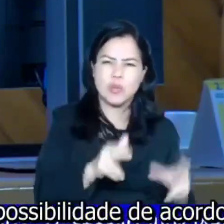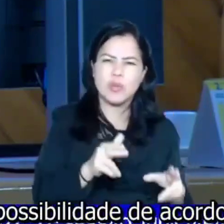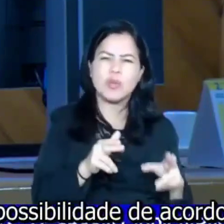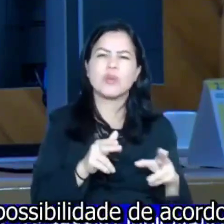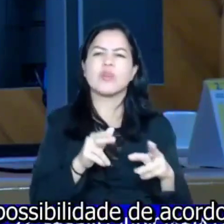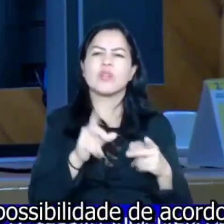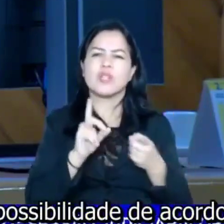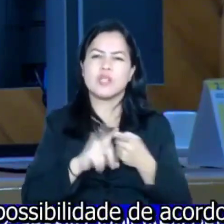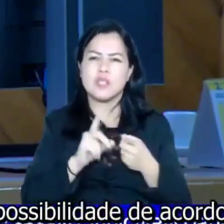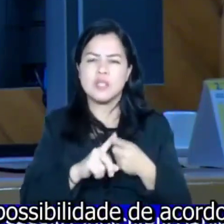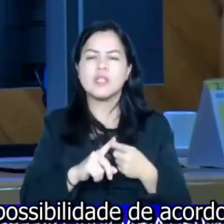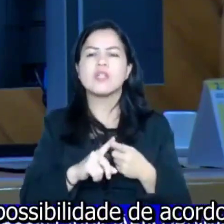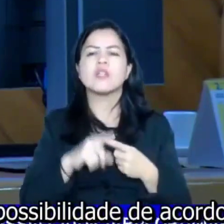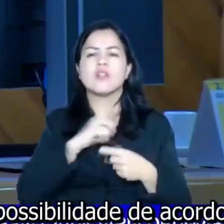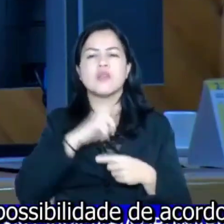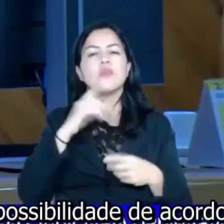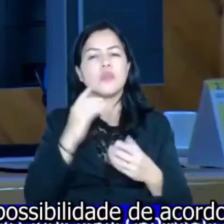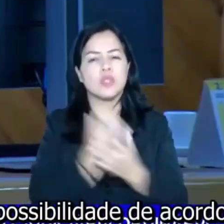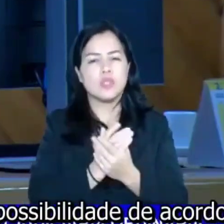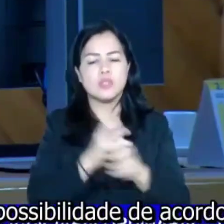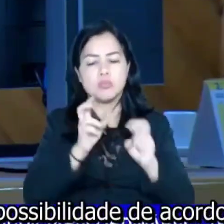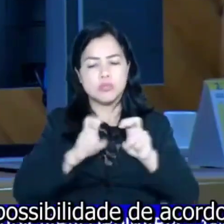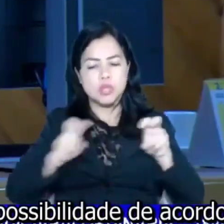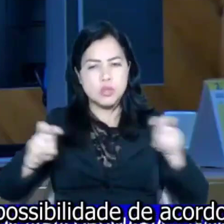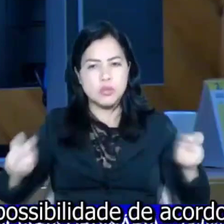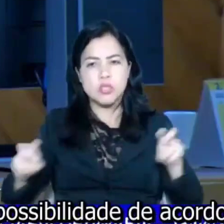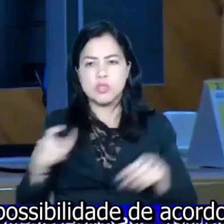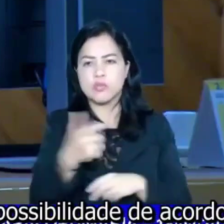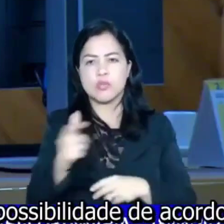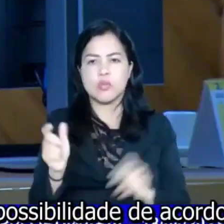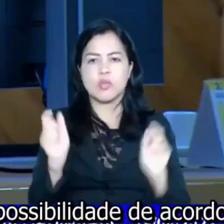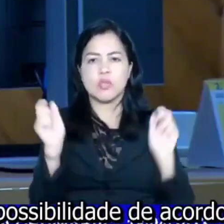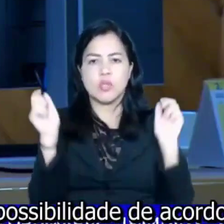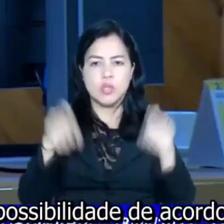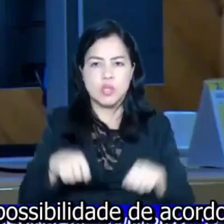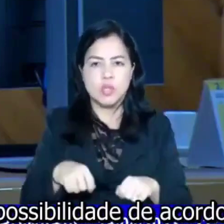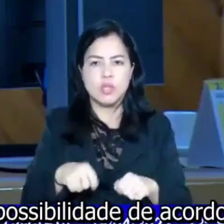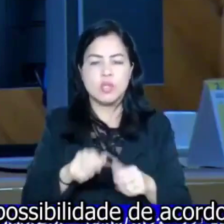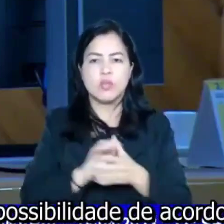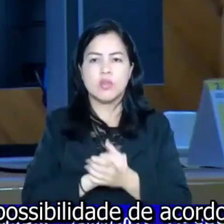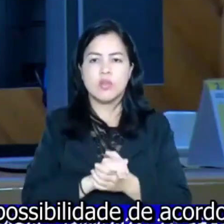forma, houve uma audiência em que não houve possibilidade de